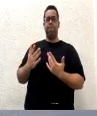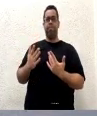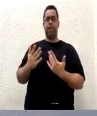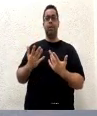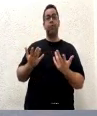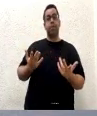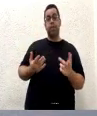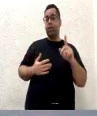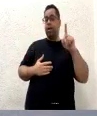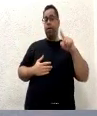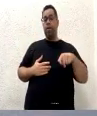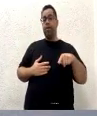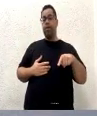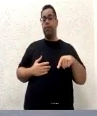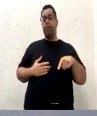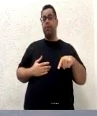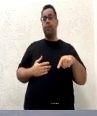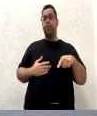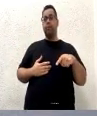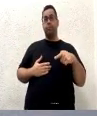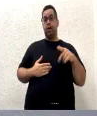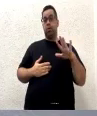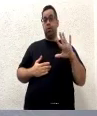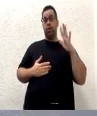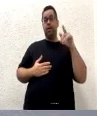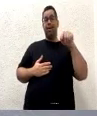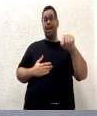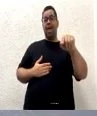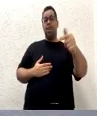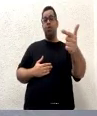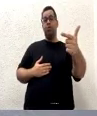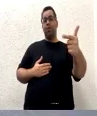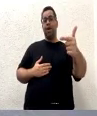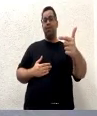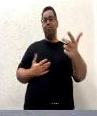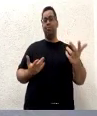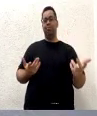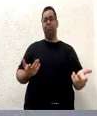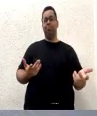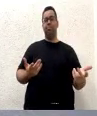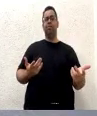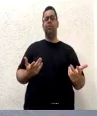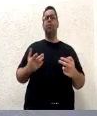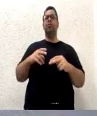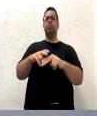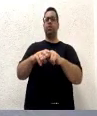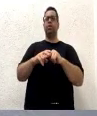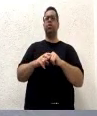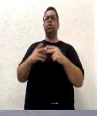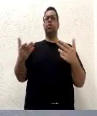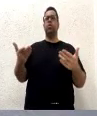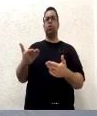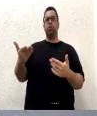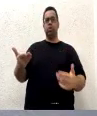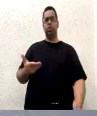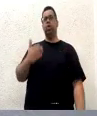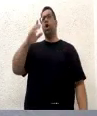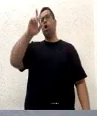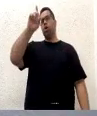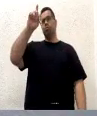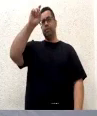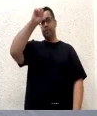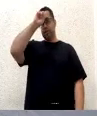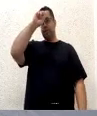isso é um fato. Por isso que, na verdade, até nas clínicas privadas, a gente já sabe disso, que eles estão